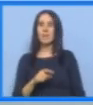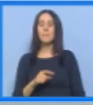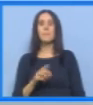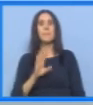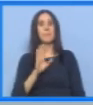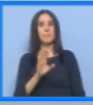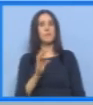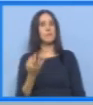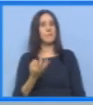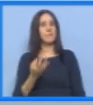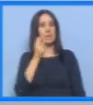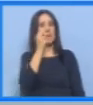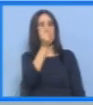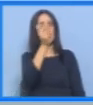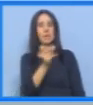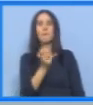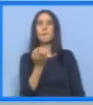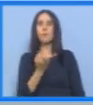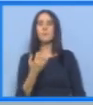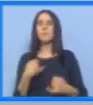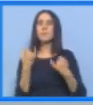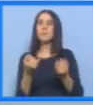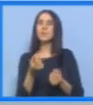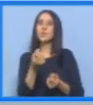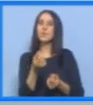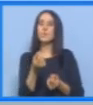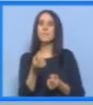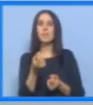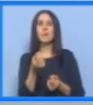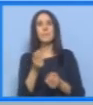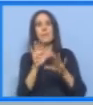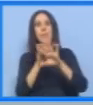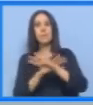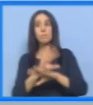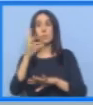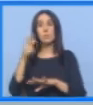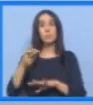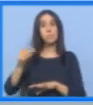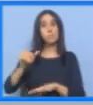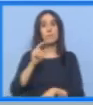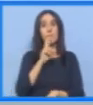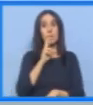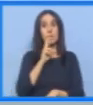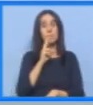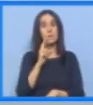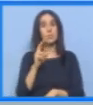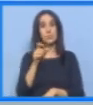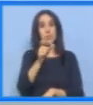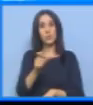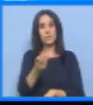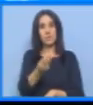Mas de alguma forma ele acabou por ficar depois um pouco na sombra dos acontecimentos de Fátima e dos próprios videntes, não